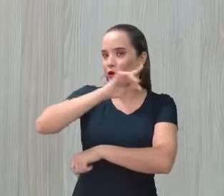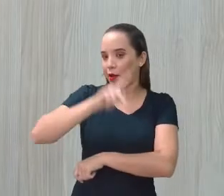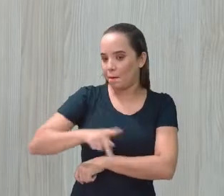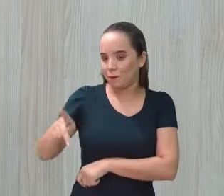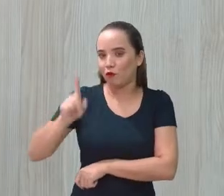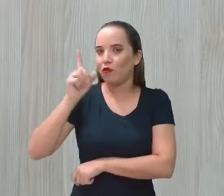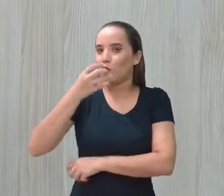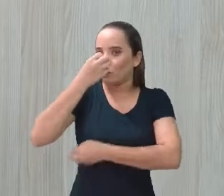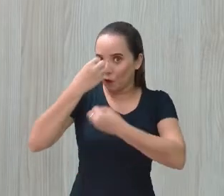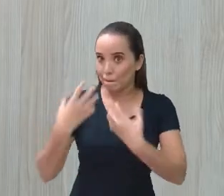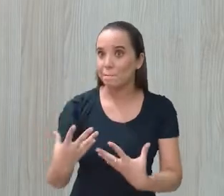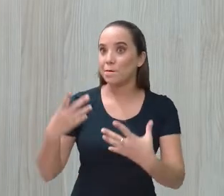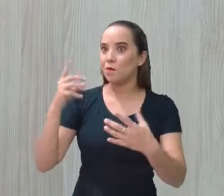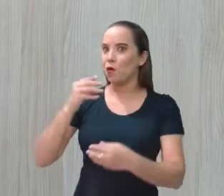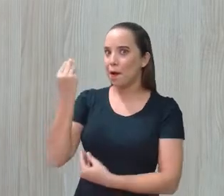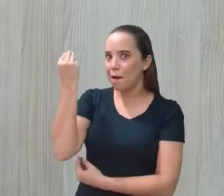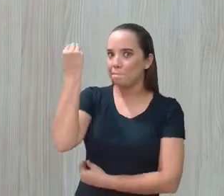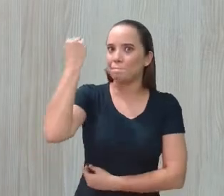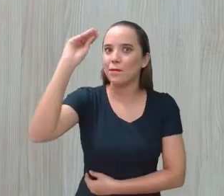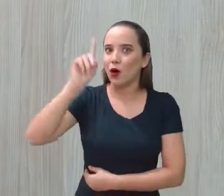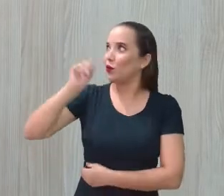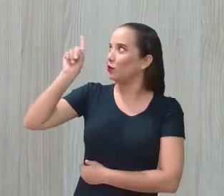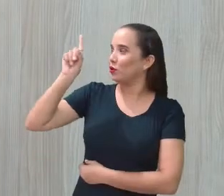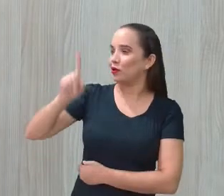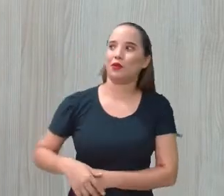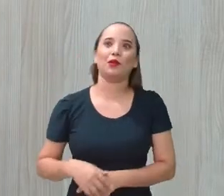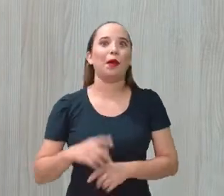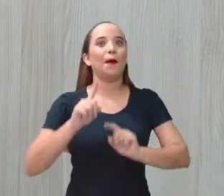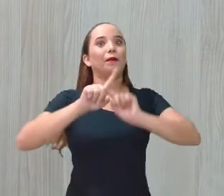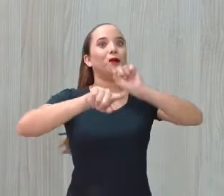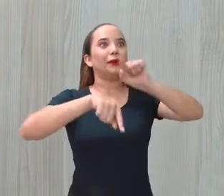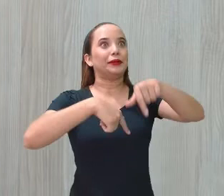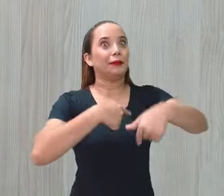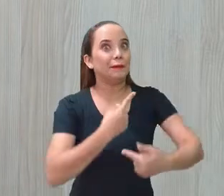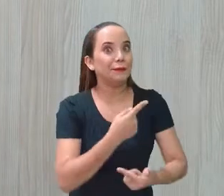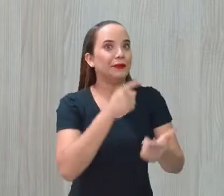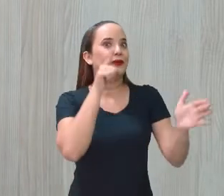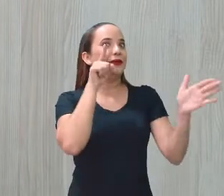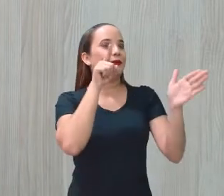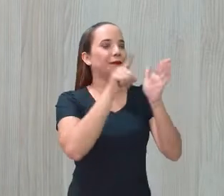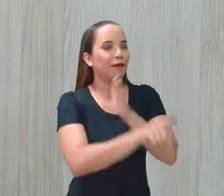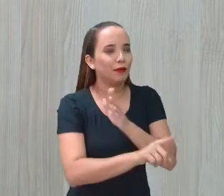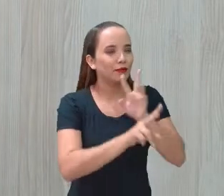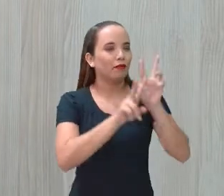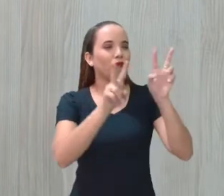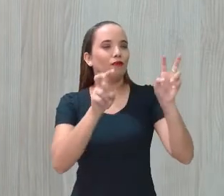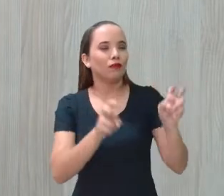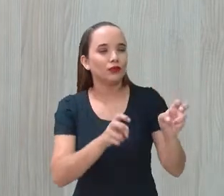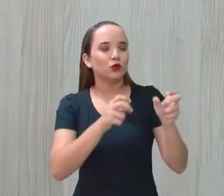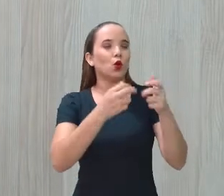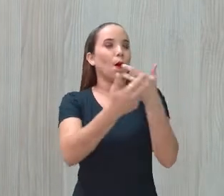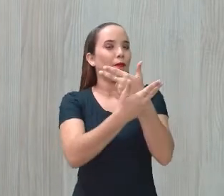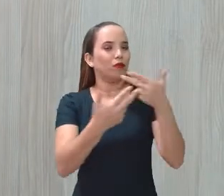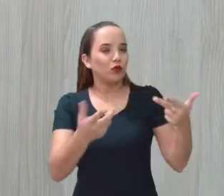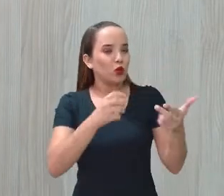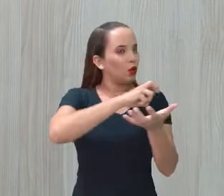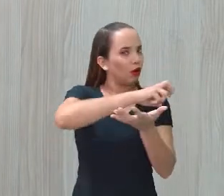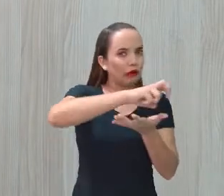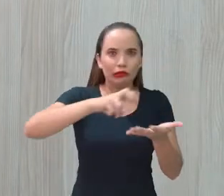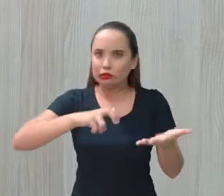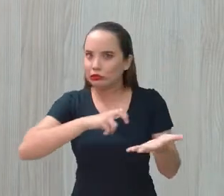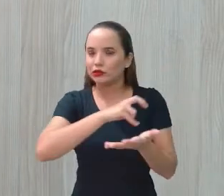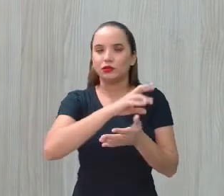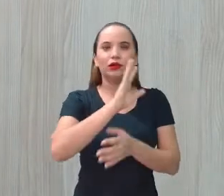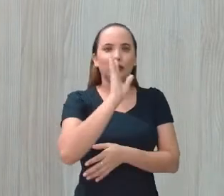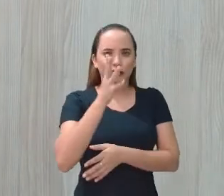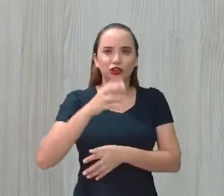colocar essa pergunta logo depois de perguntar dos gestos, dos elementos não verbais. Já dei um spoiler, né, amiga?